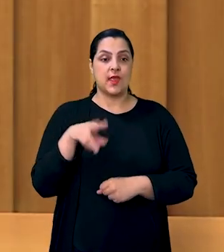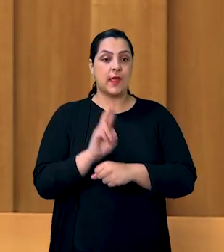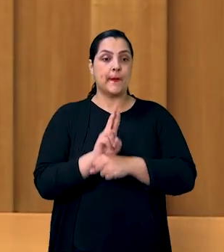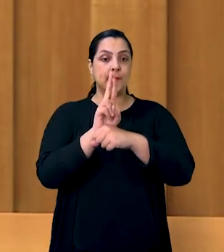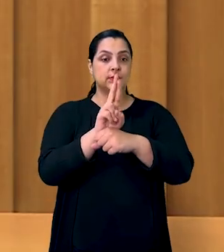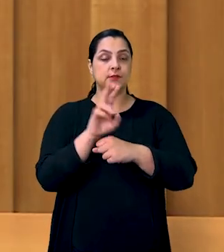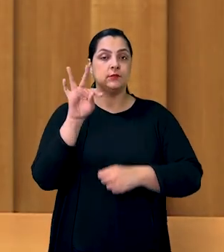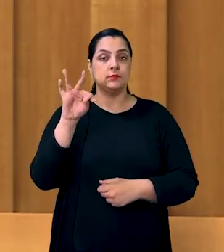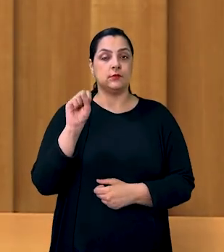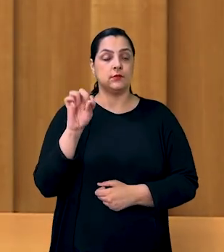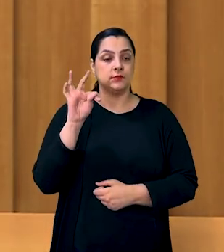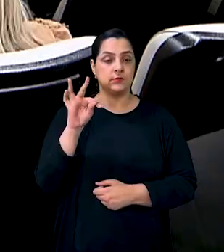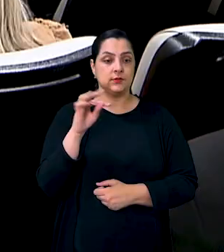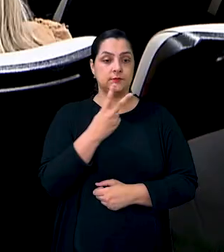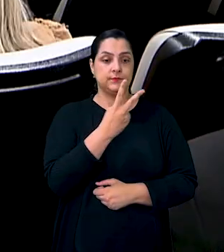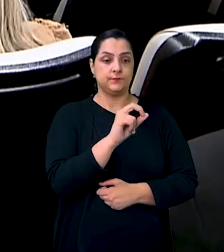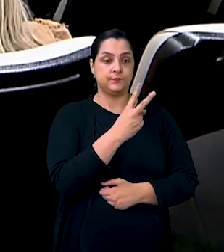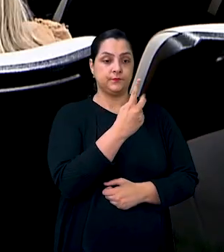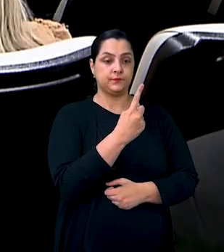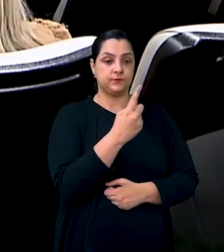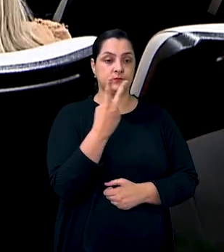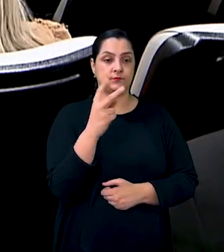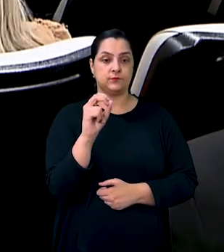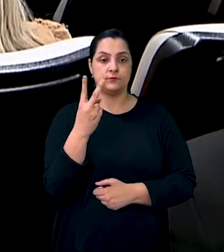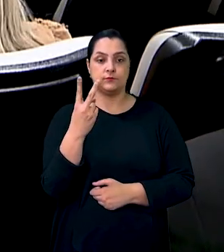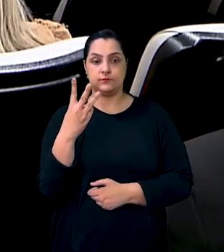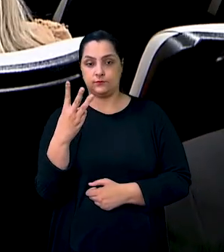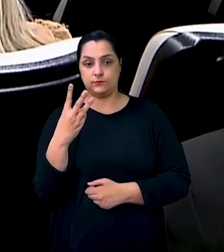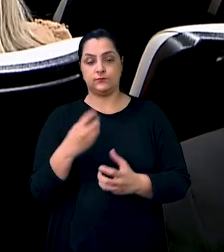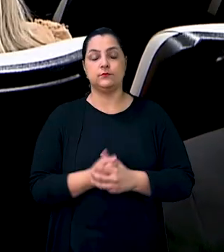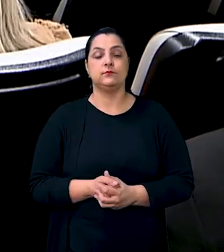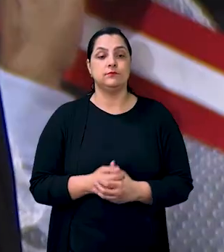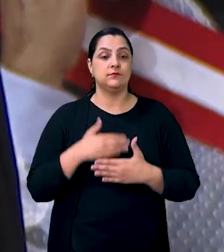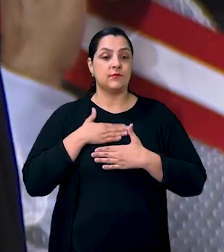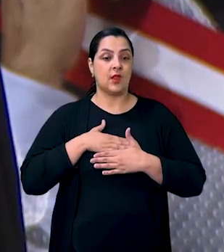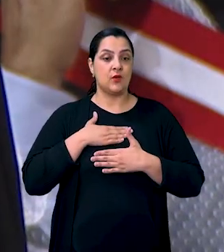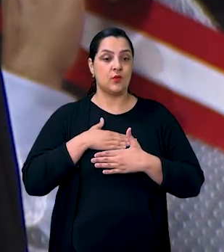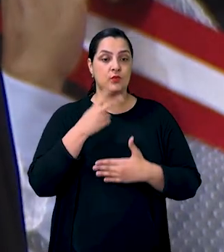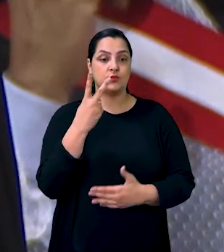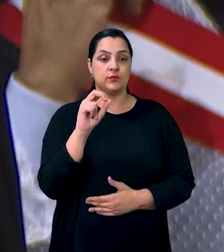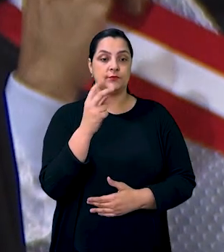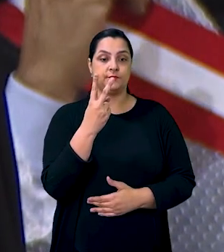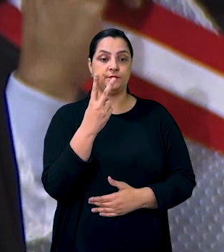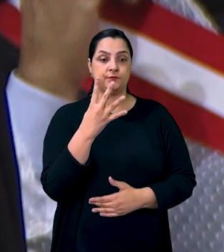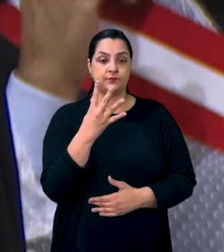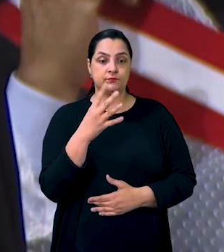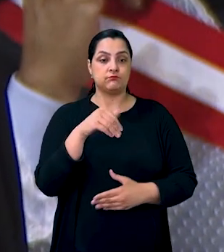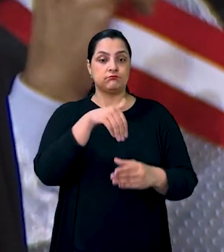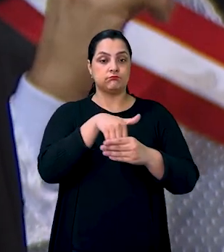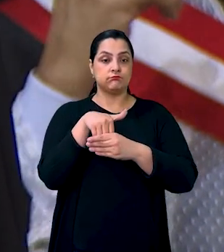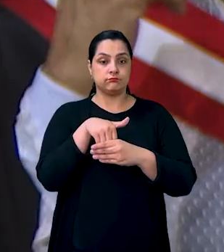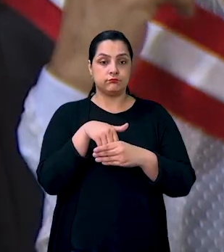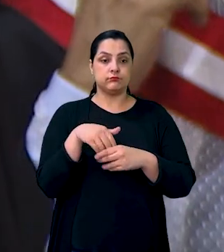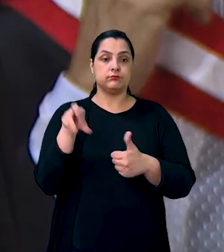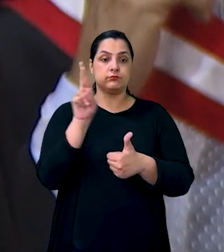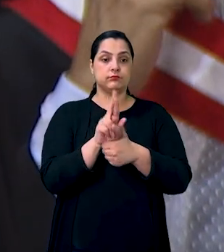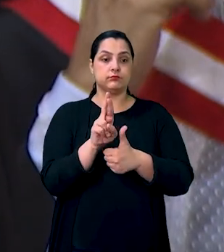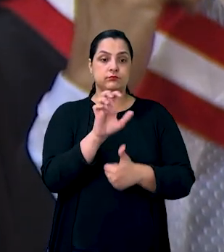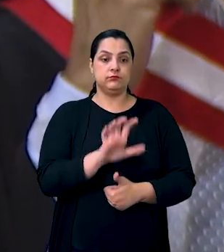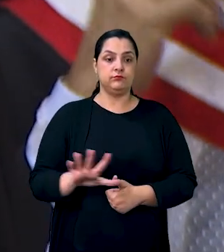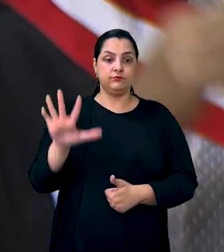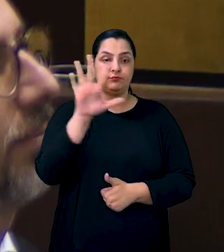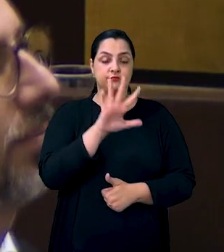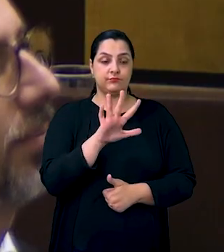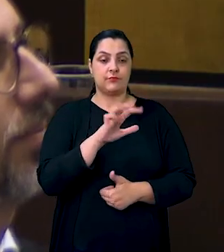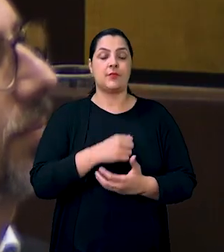a representante do TST no biênio 2021-2023. Em agosto de 2024, foi eleito Corregedor-Geral